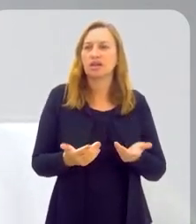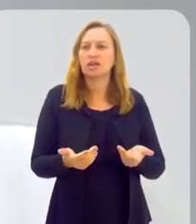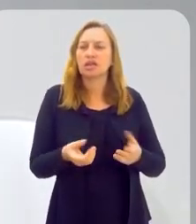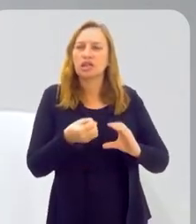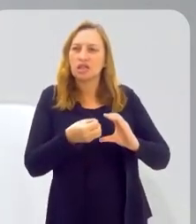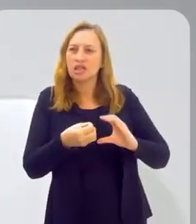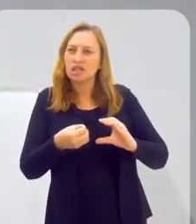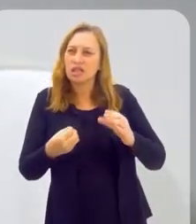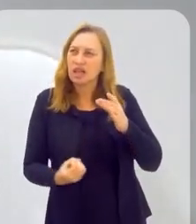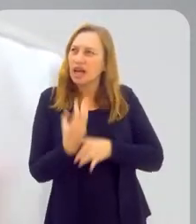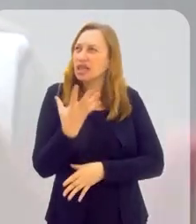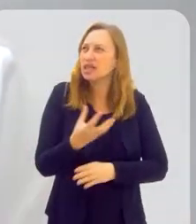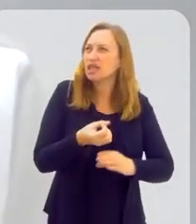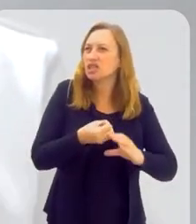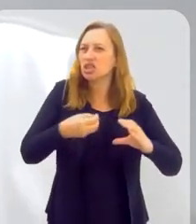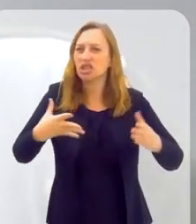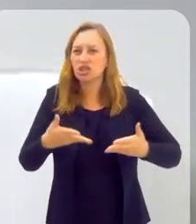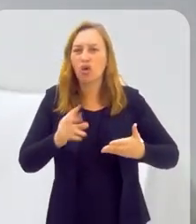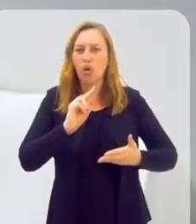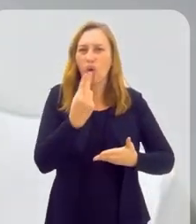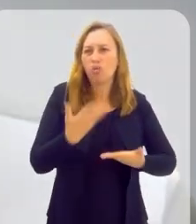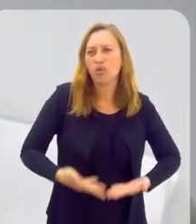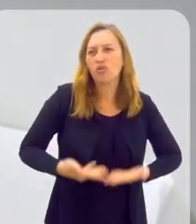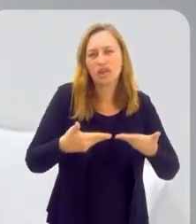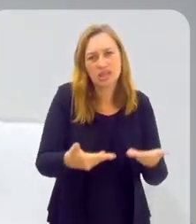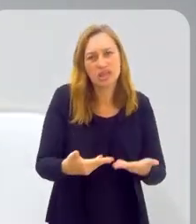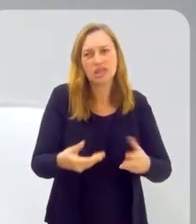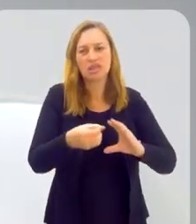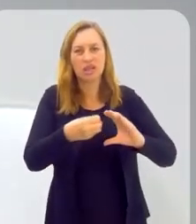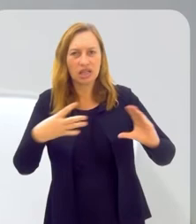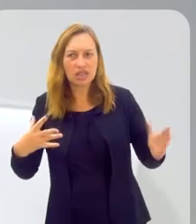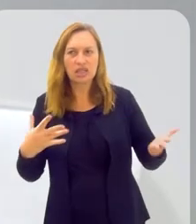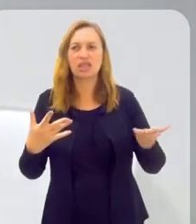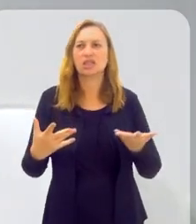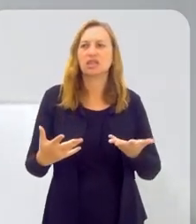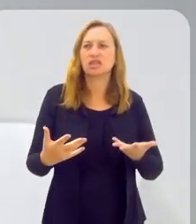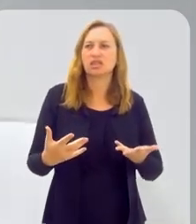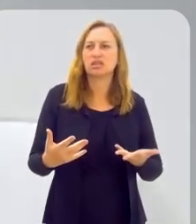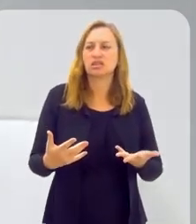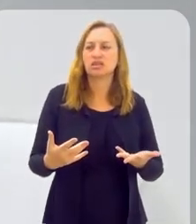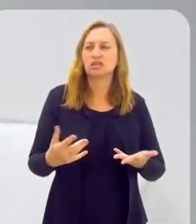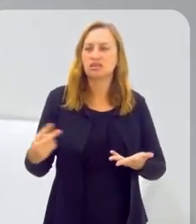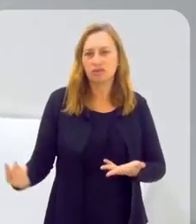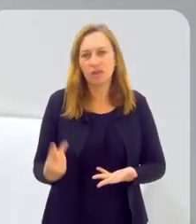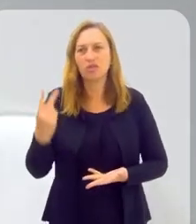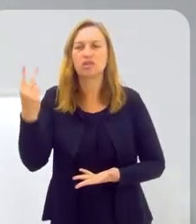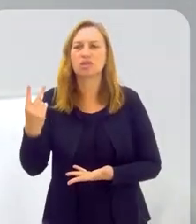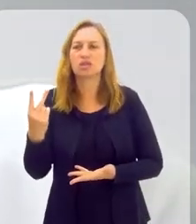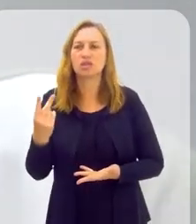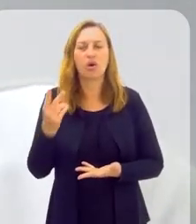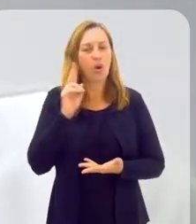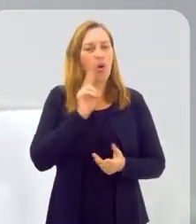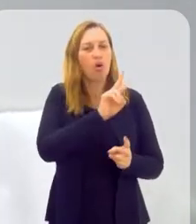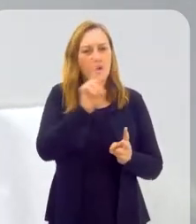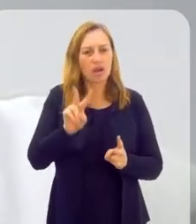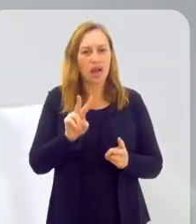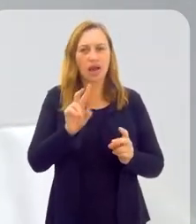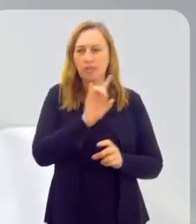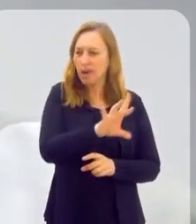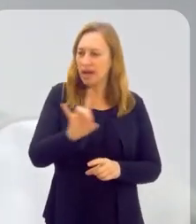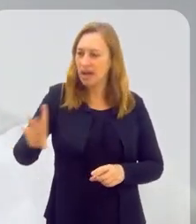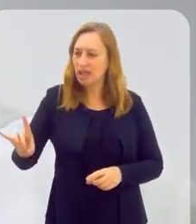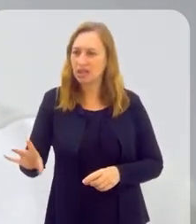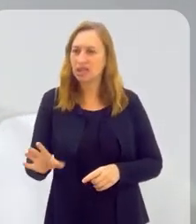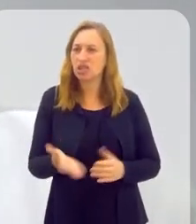criando características ou potenciando características físicas, também o devemos fazer para a dimensão dos valores. Portanto, olhar para cada jovem,